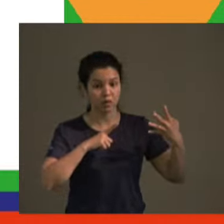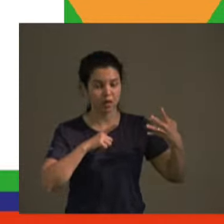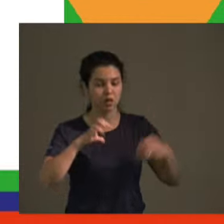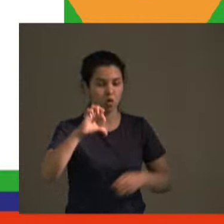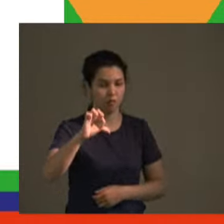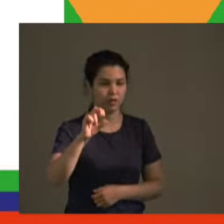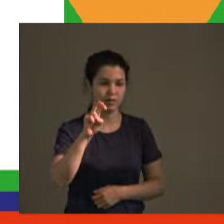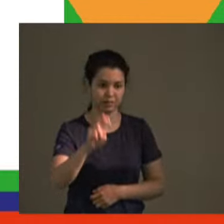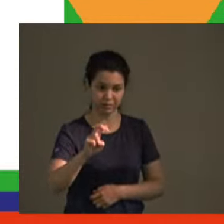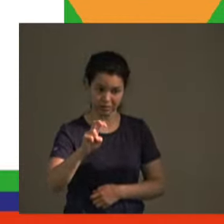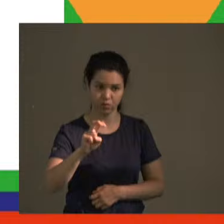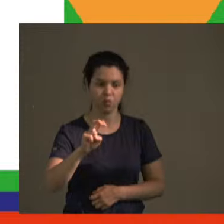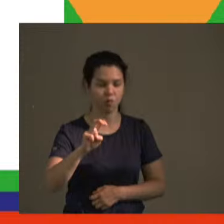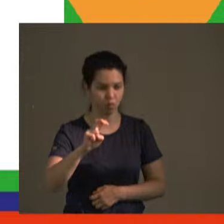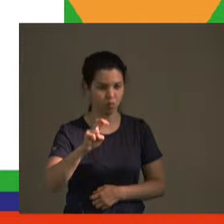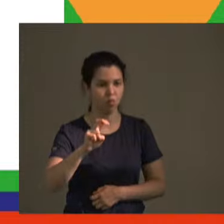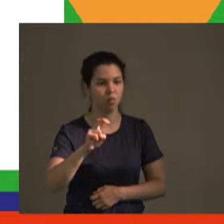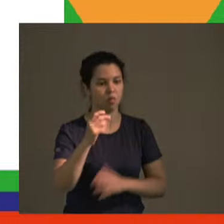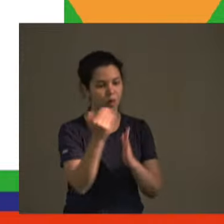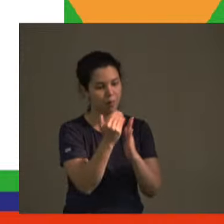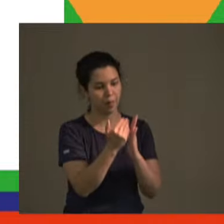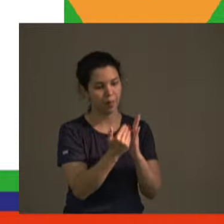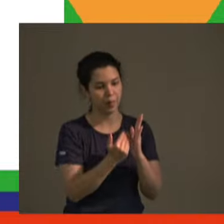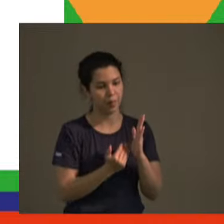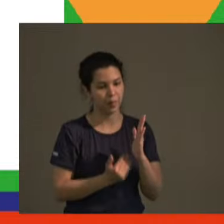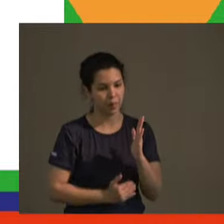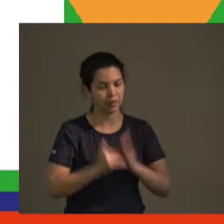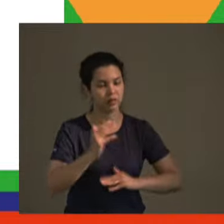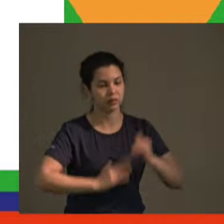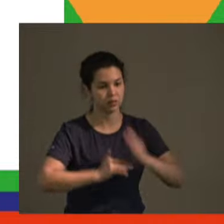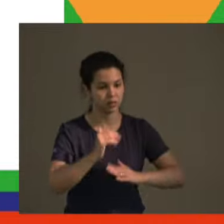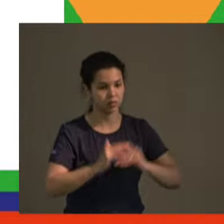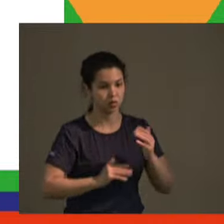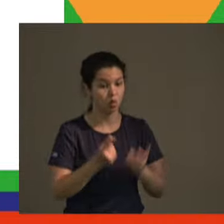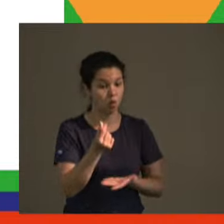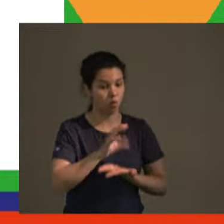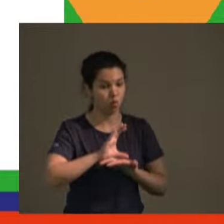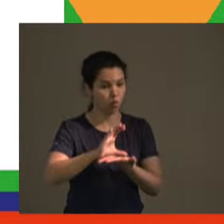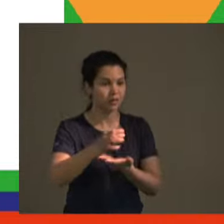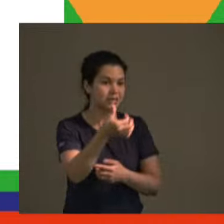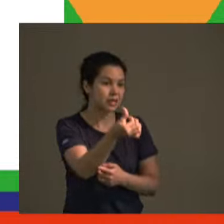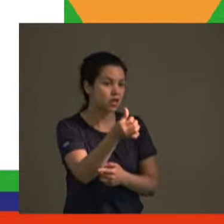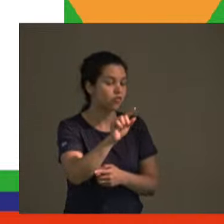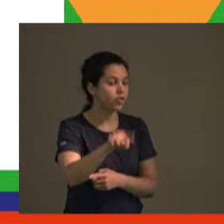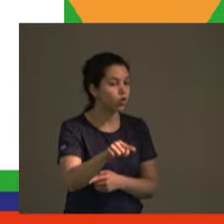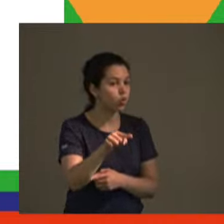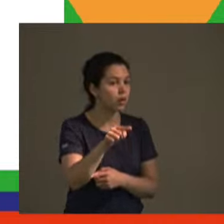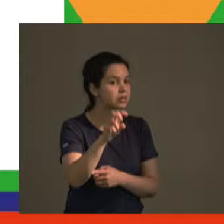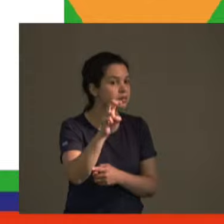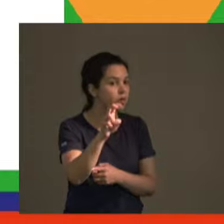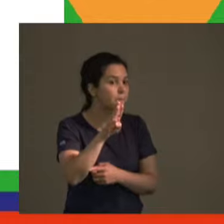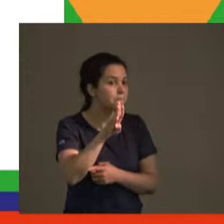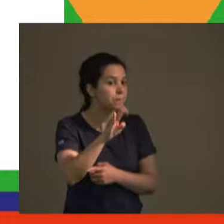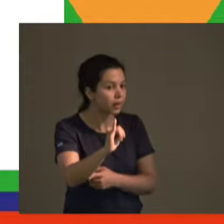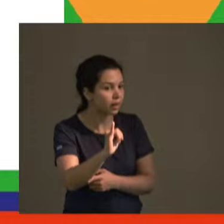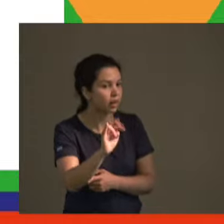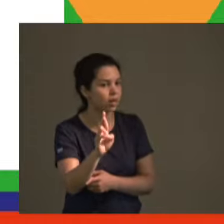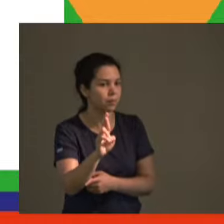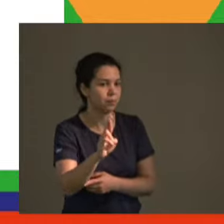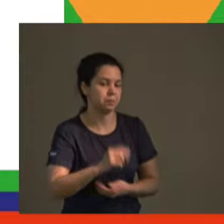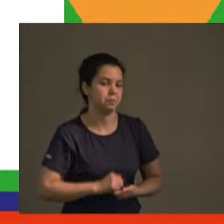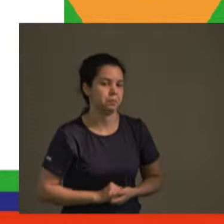95 ações, tendo um investimento total de 6,5 bilhões de reais.